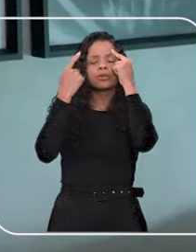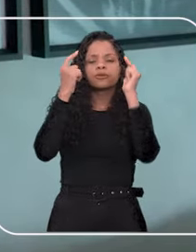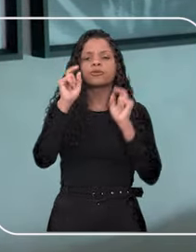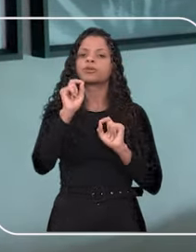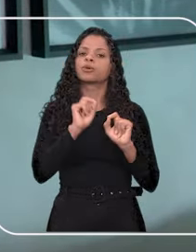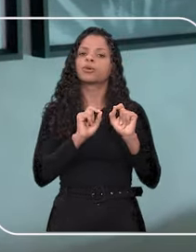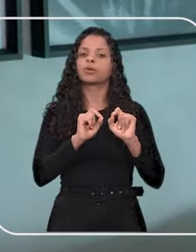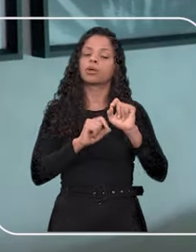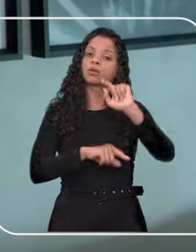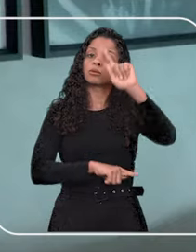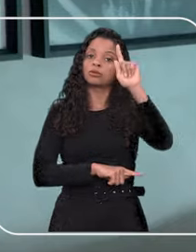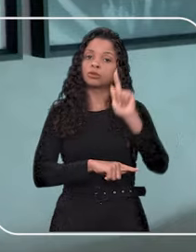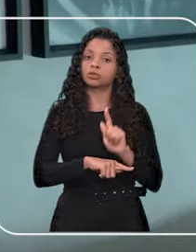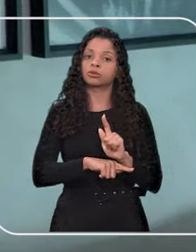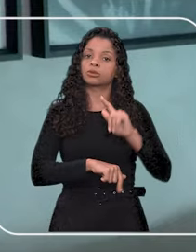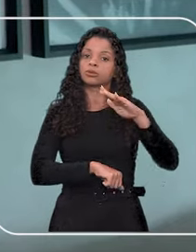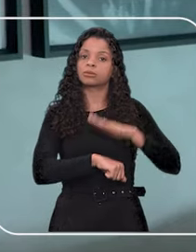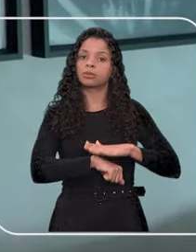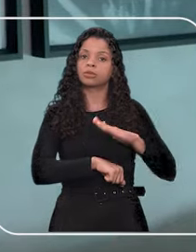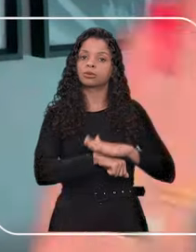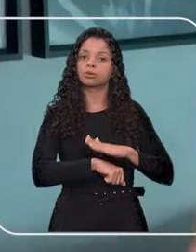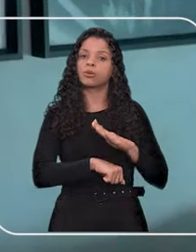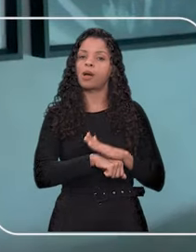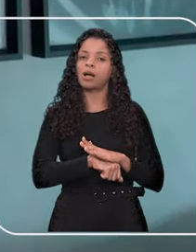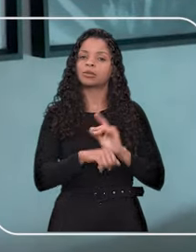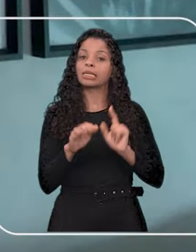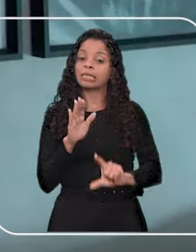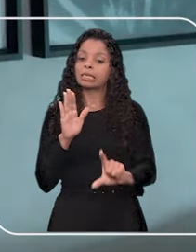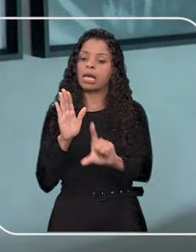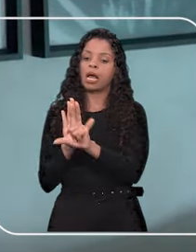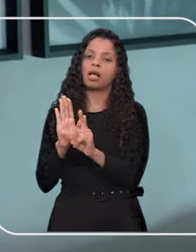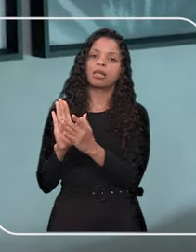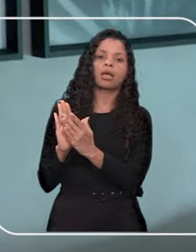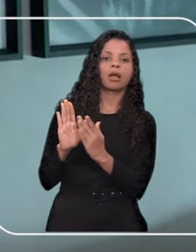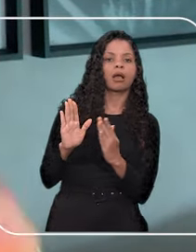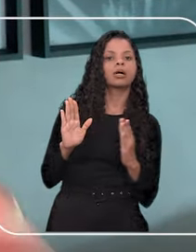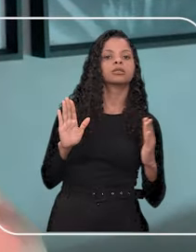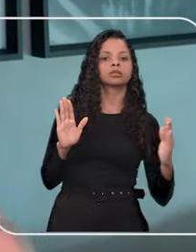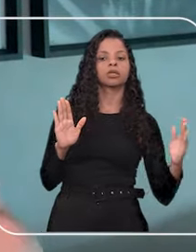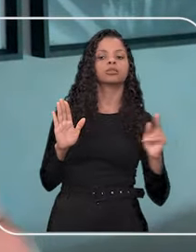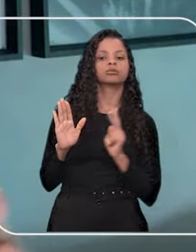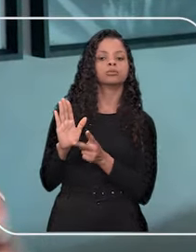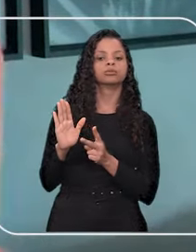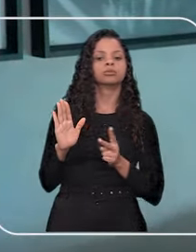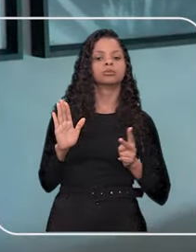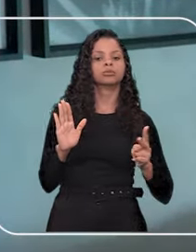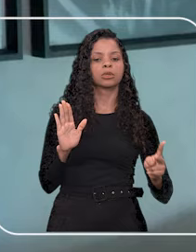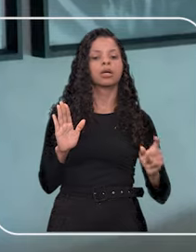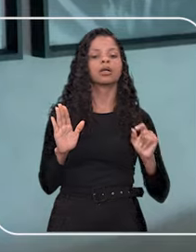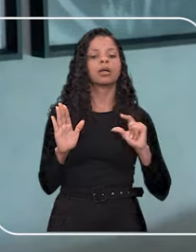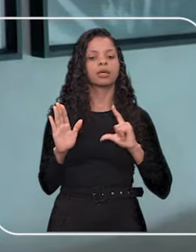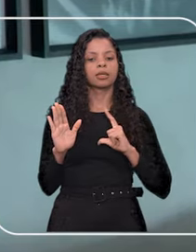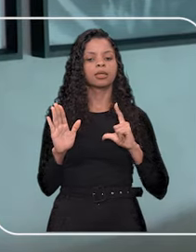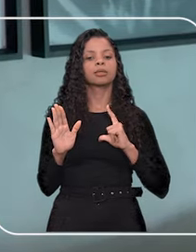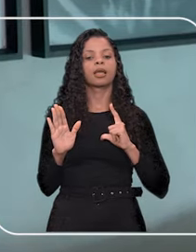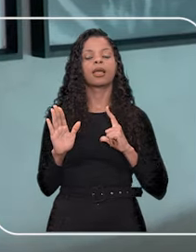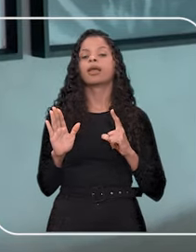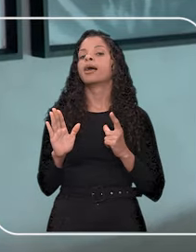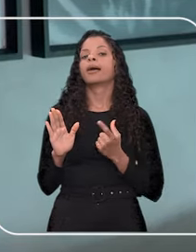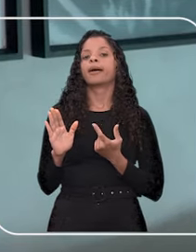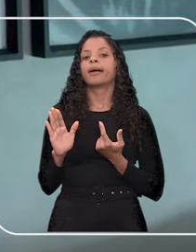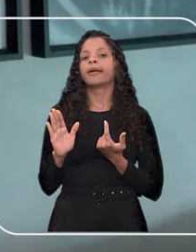gestor praticou um ato na vigência da lei interior que supostamente era considerado como uma